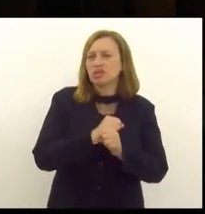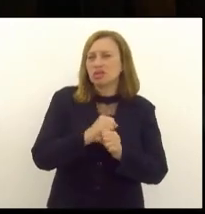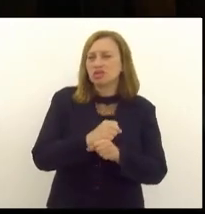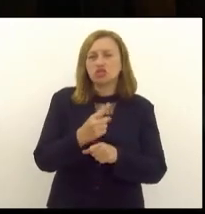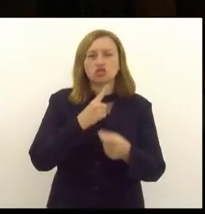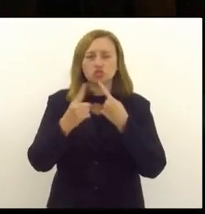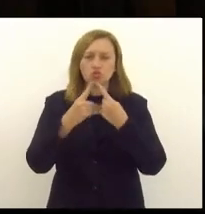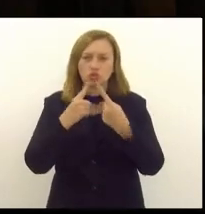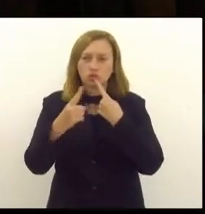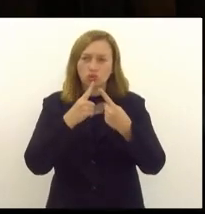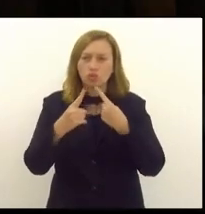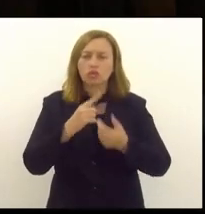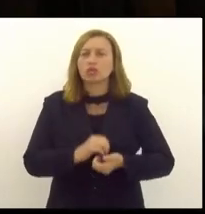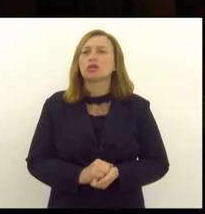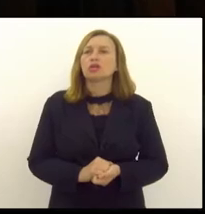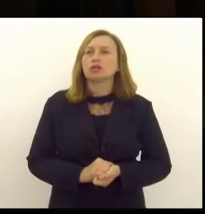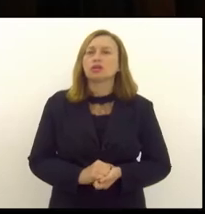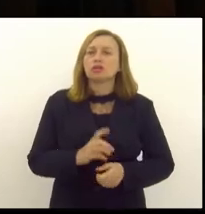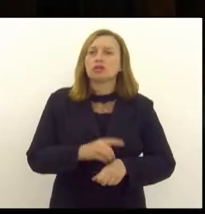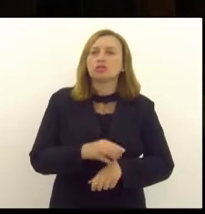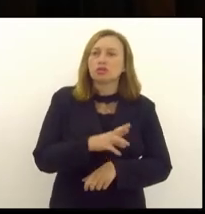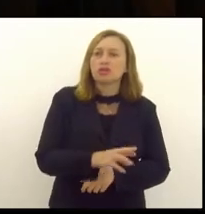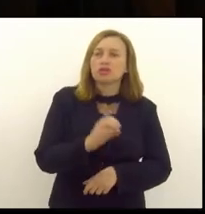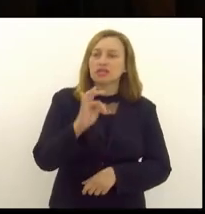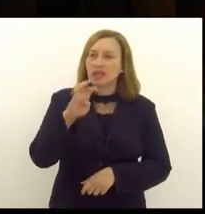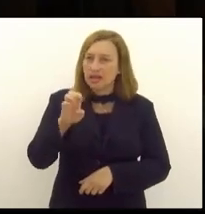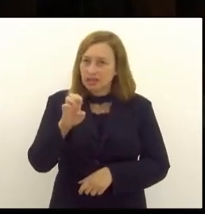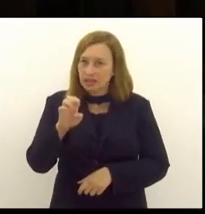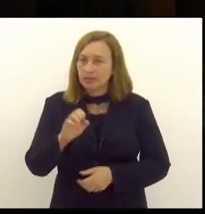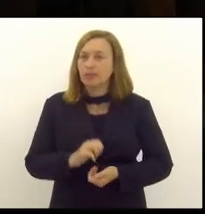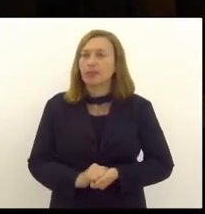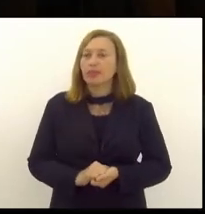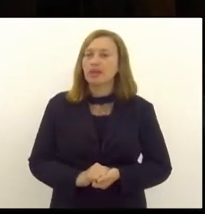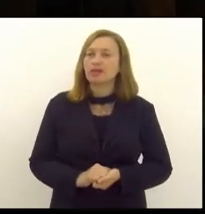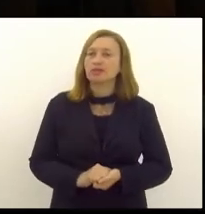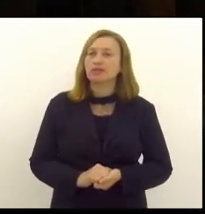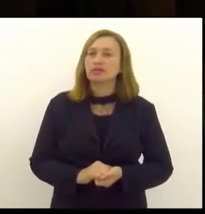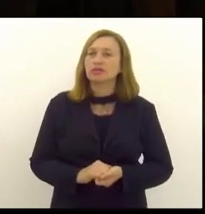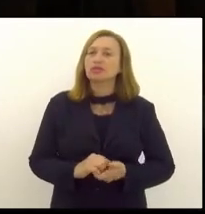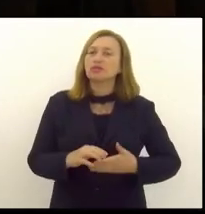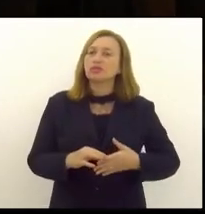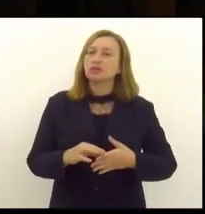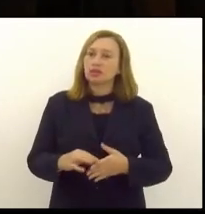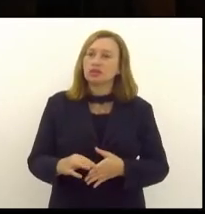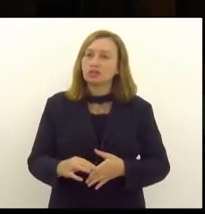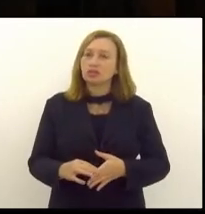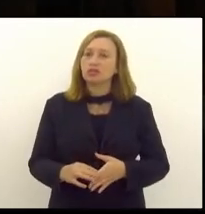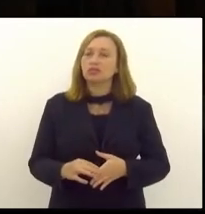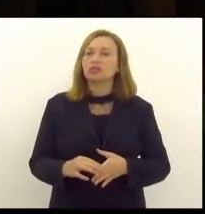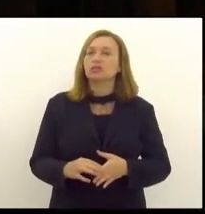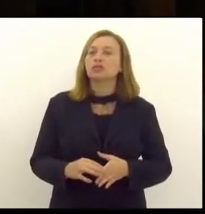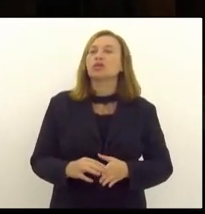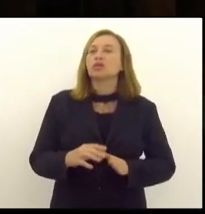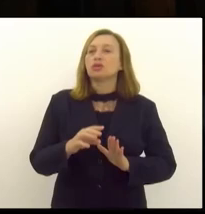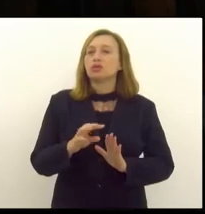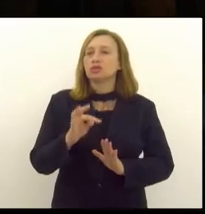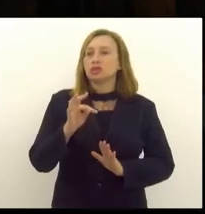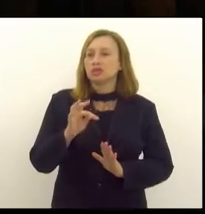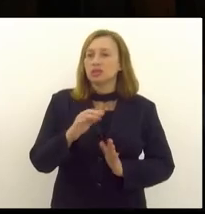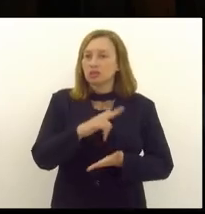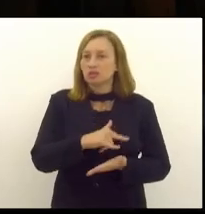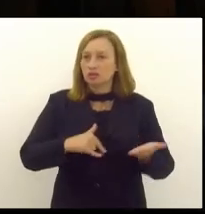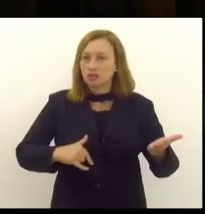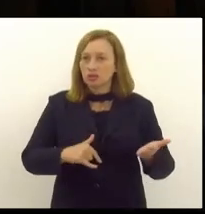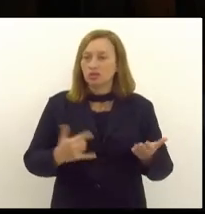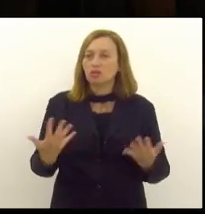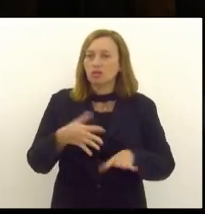discussão, com a doutora Sirlene, que foi a signatária do nosso atual termo de cooperação, inclusão e